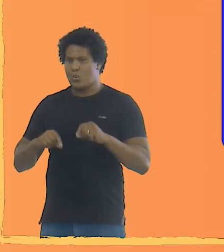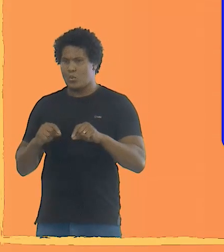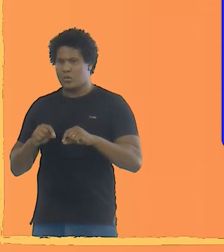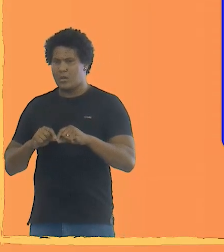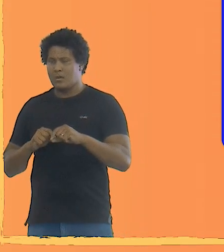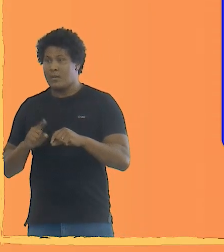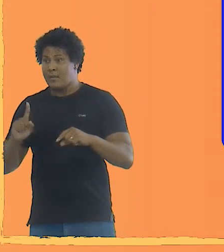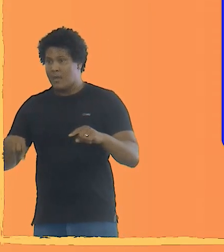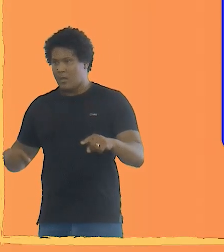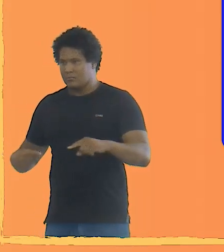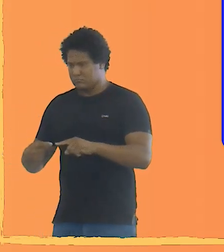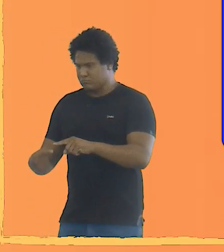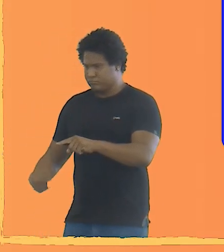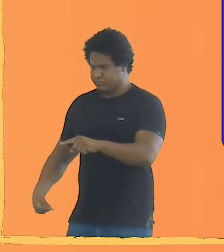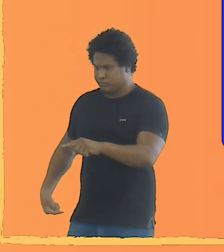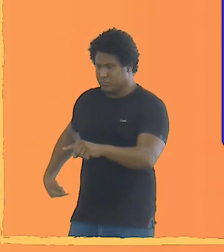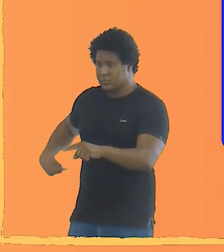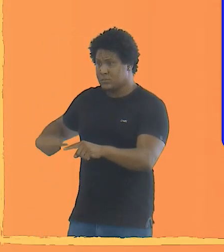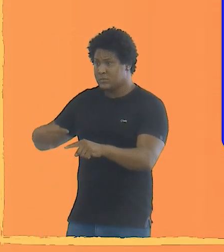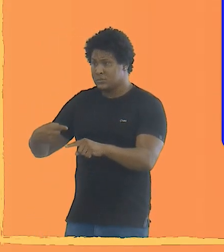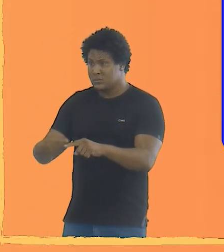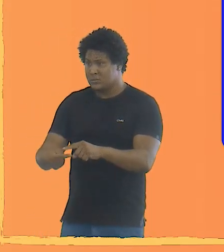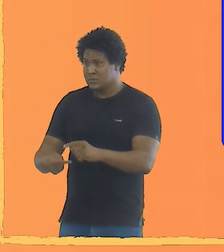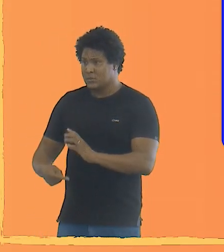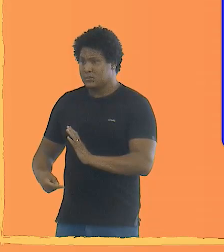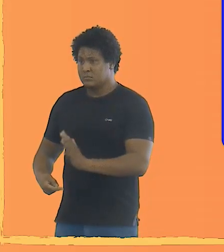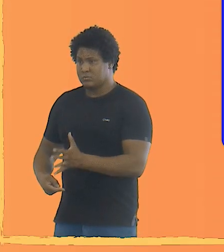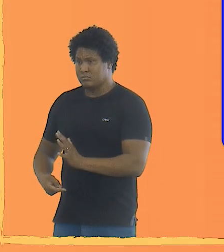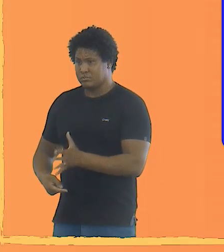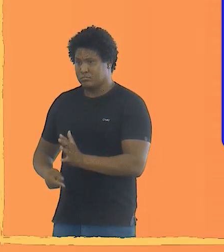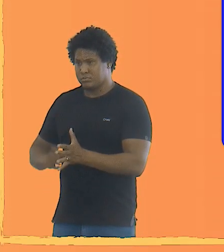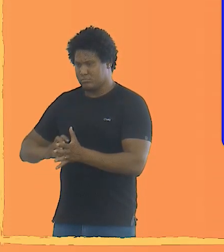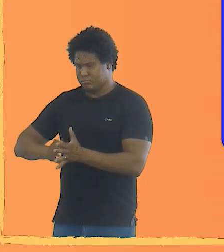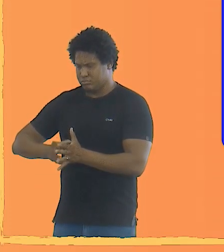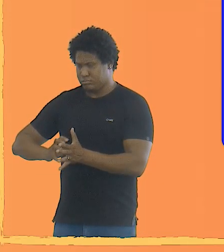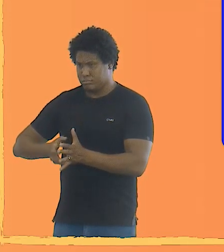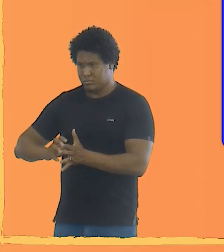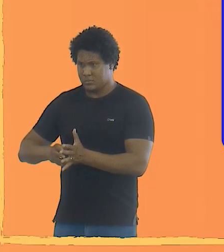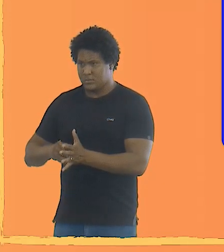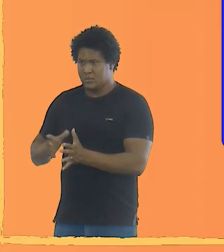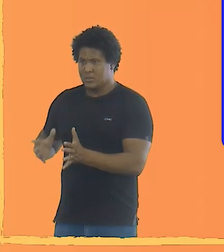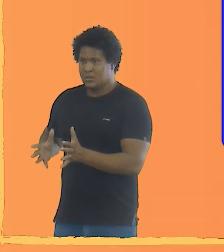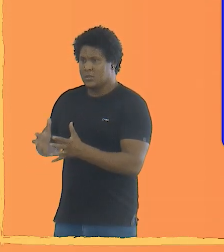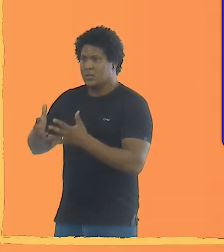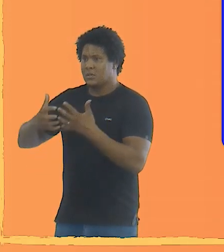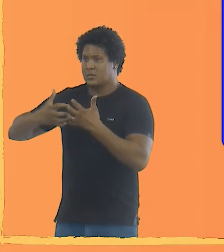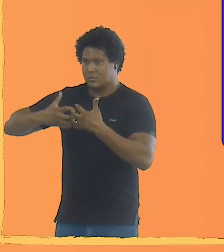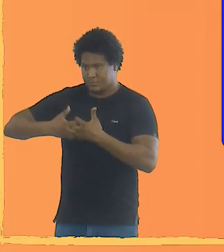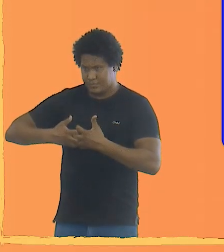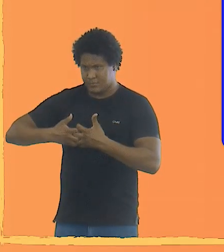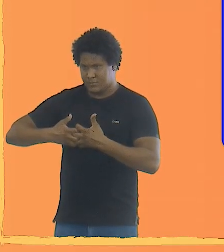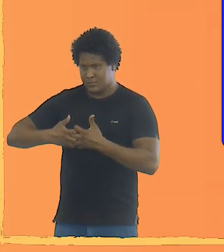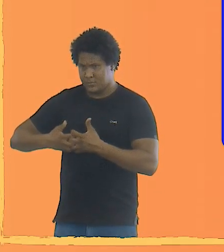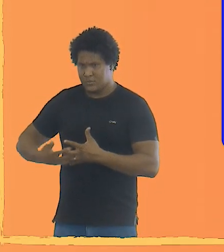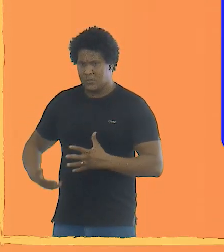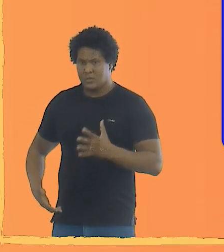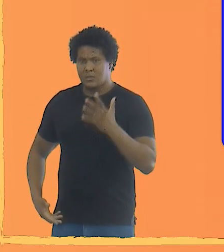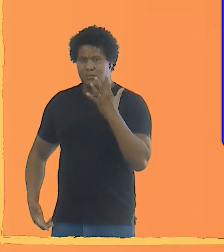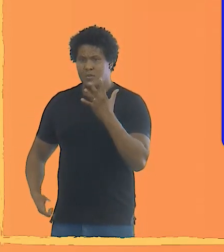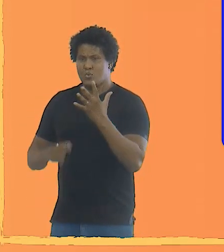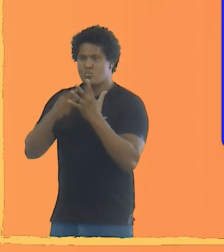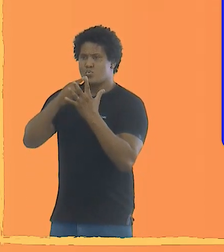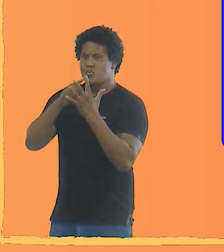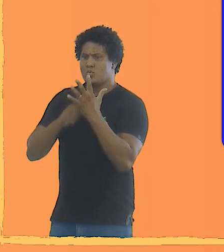pela corrente entre uma engrenagem da coroa e uma do pinhão. Um dente da primeira engrenagem da coroa